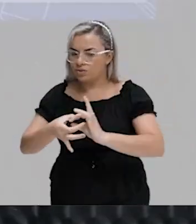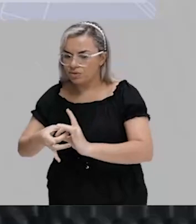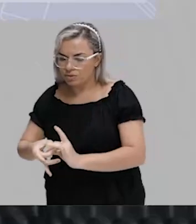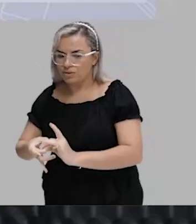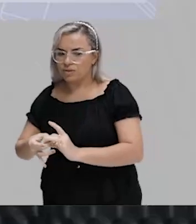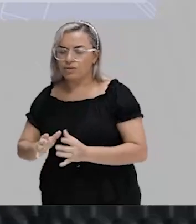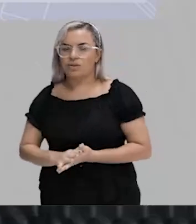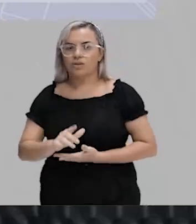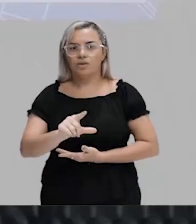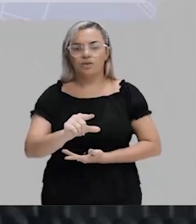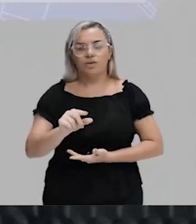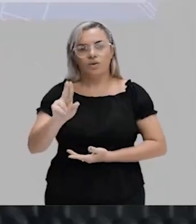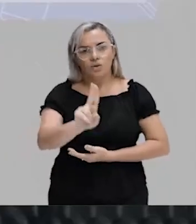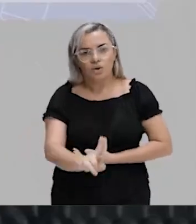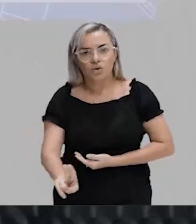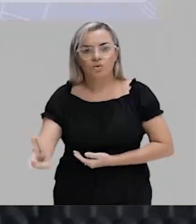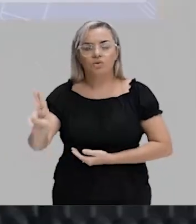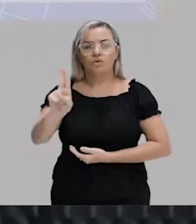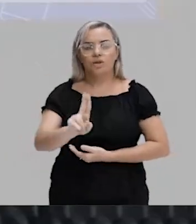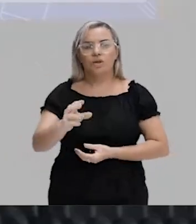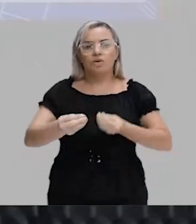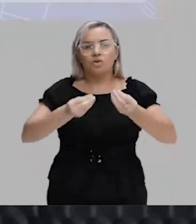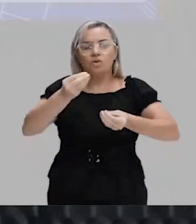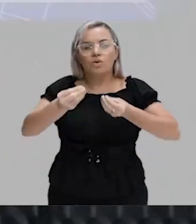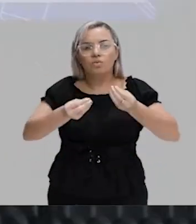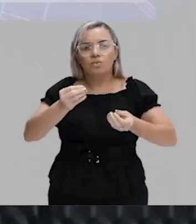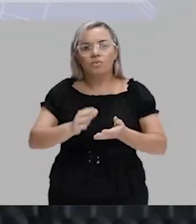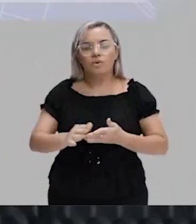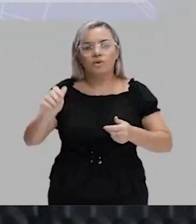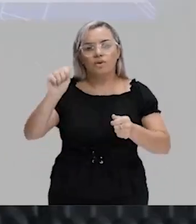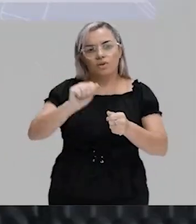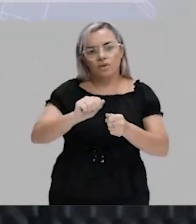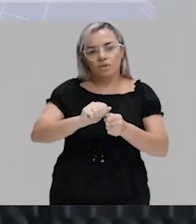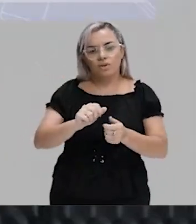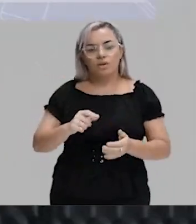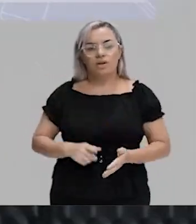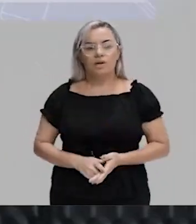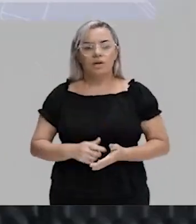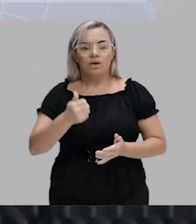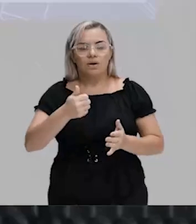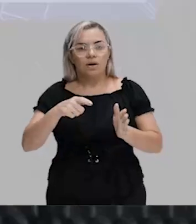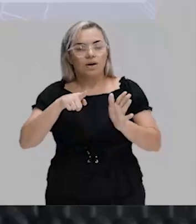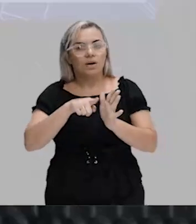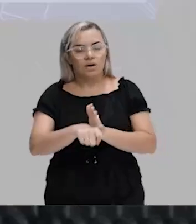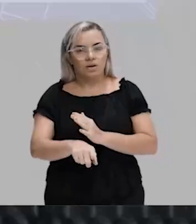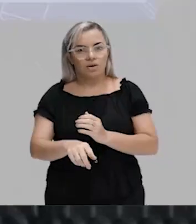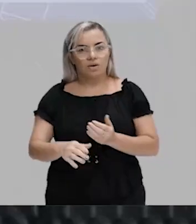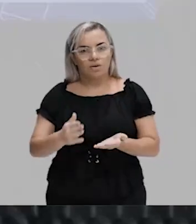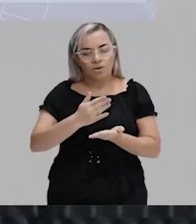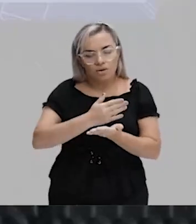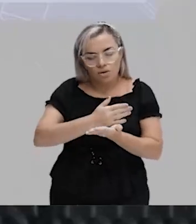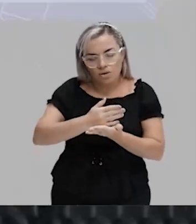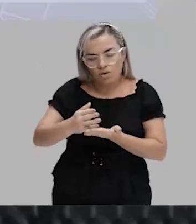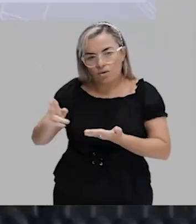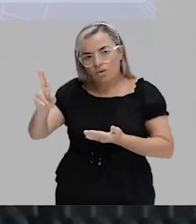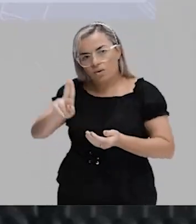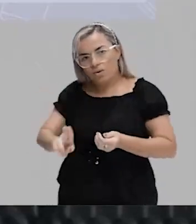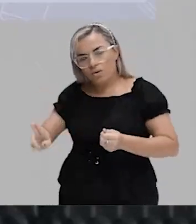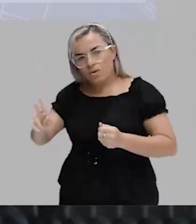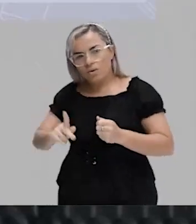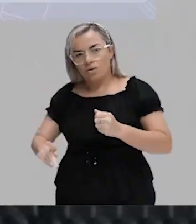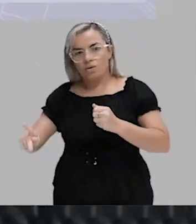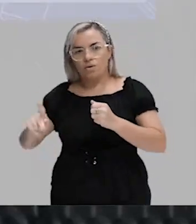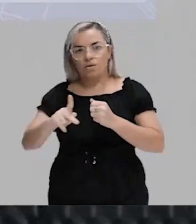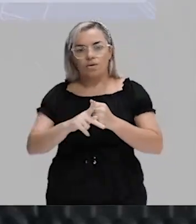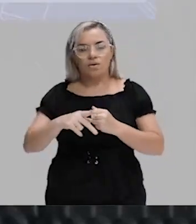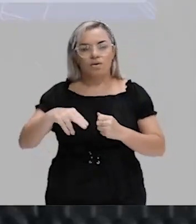que determina o uso dela. Então, turma, essa questão ela falava sobre o quê? Sobre colocação pronominal, próclise,